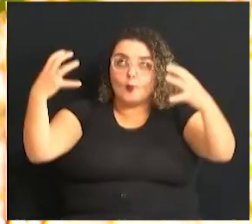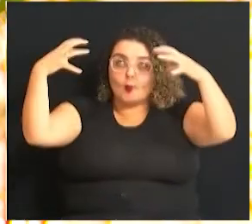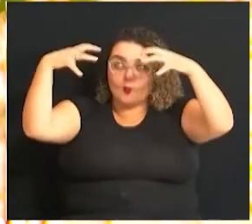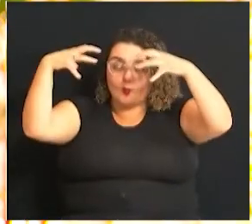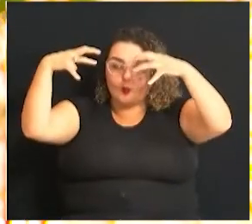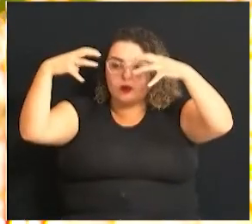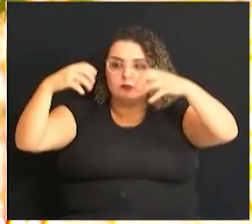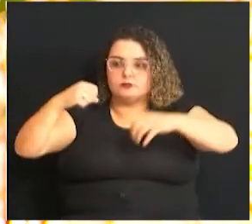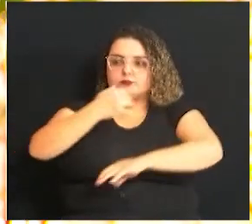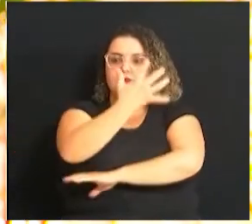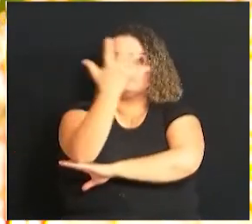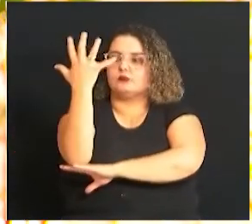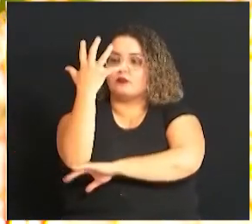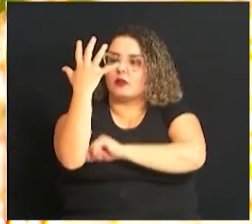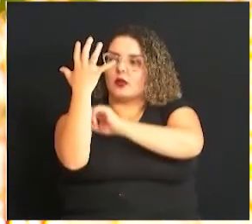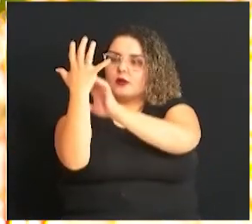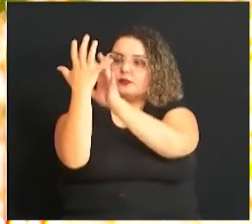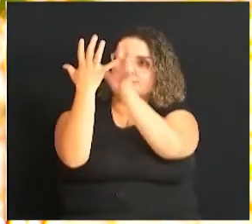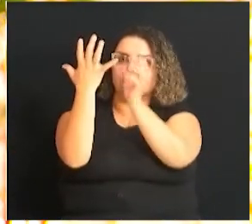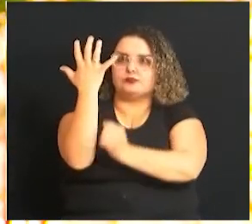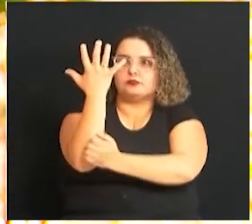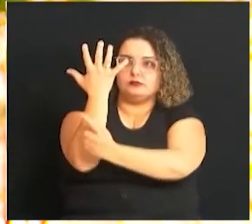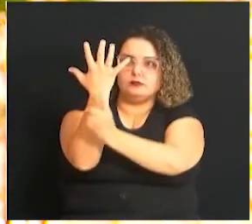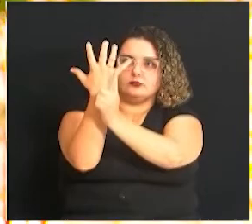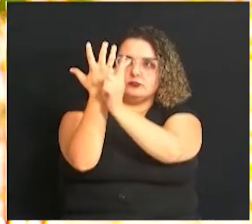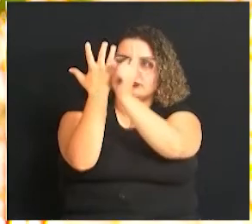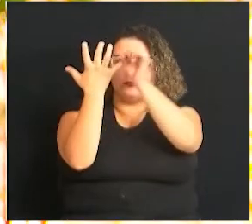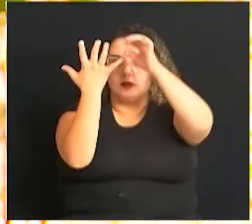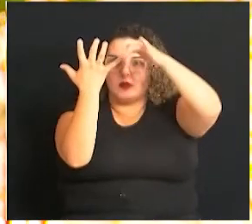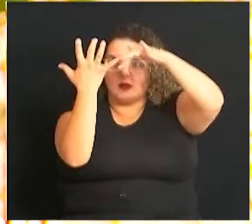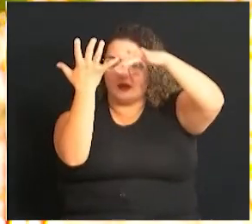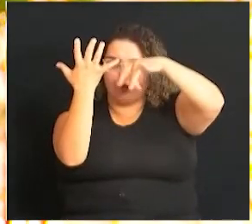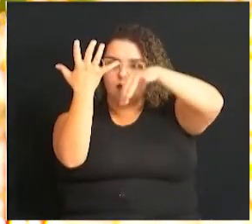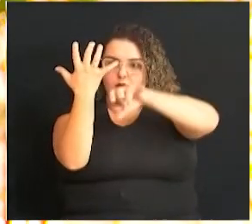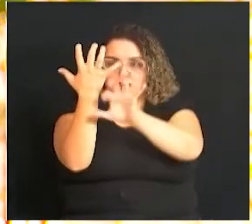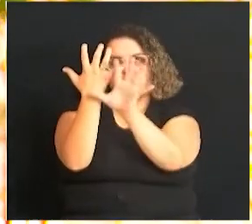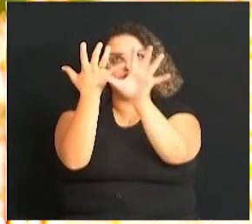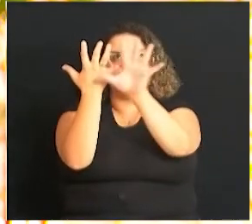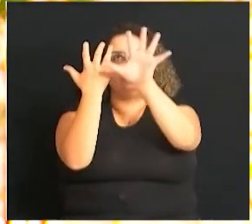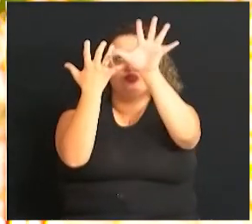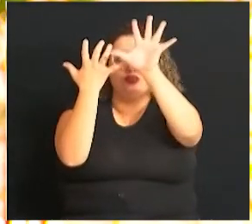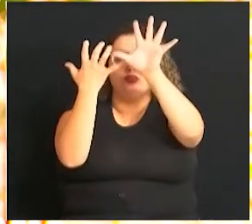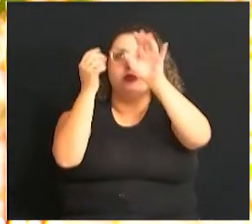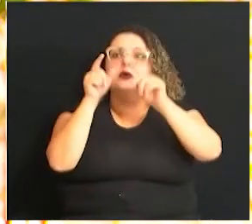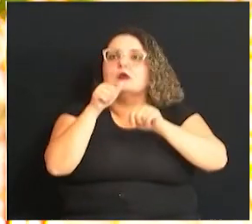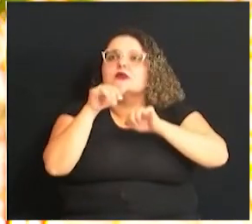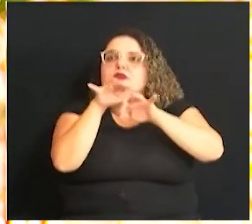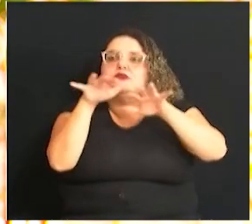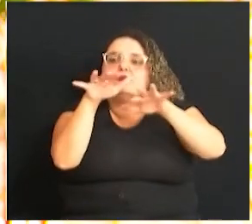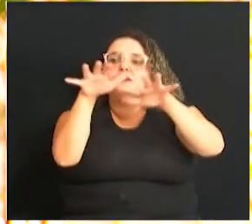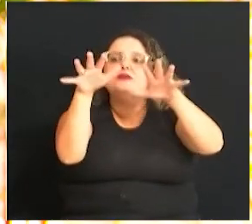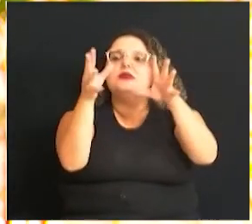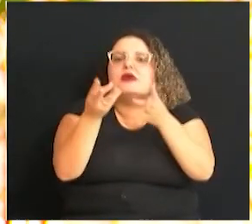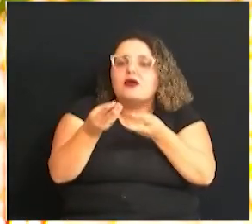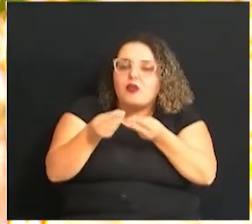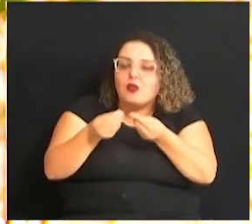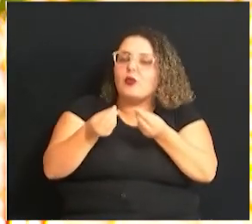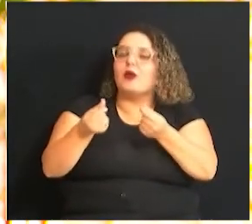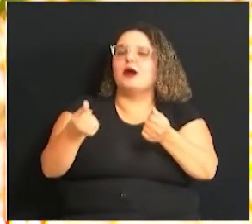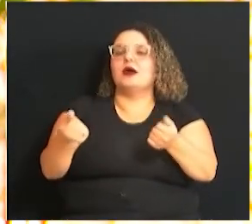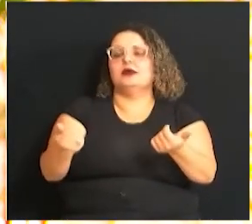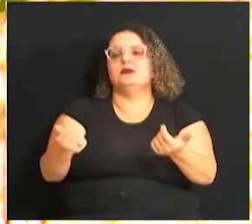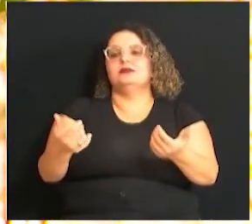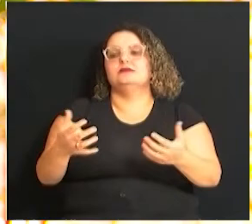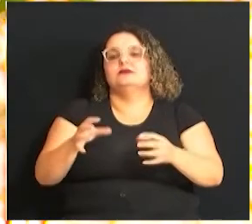épocas secas, essa evapotranspiração ou a transpiração das árvores, ela garante a umidificação do ar, que é da onde a gente